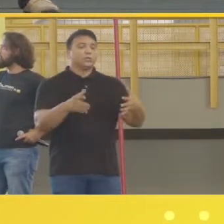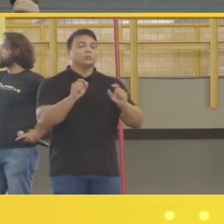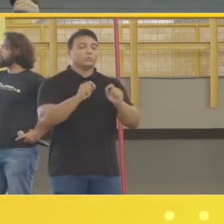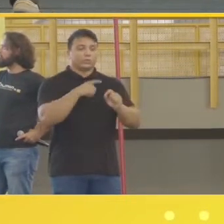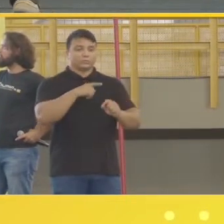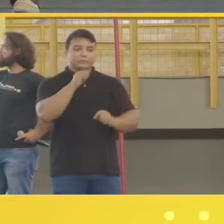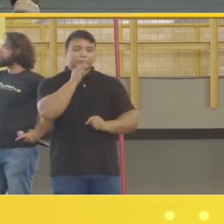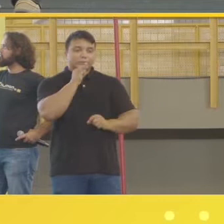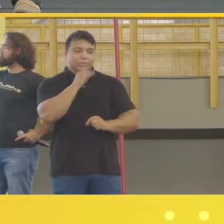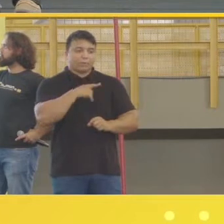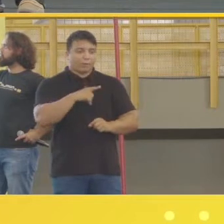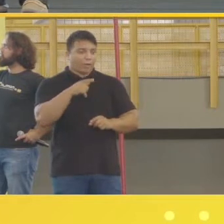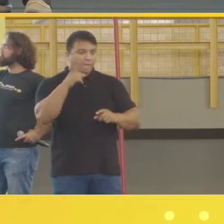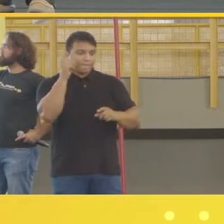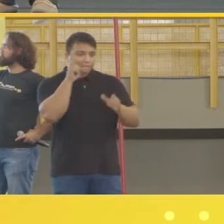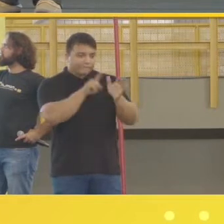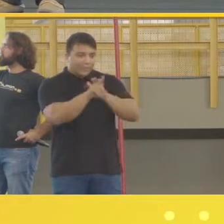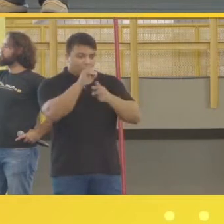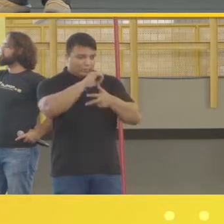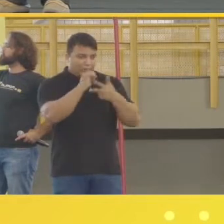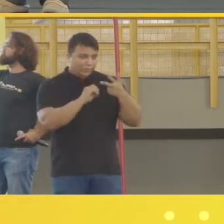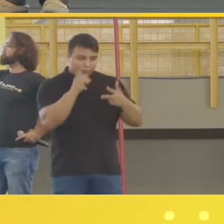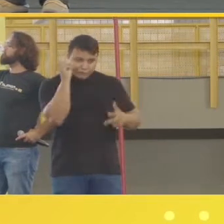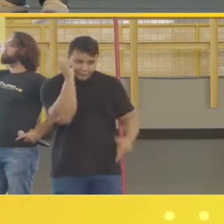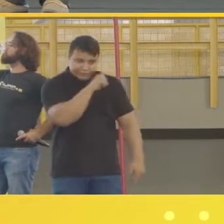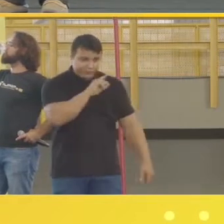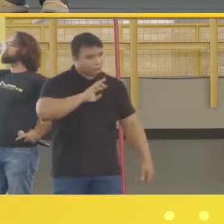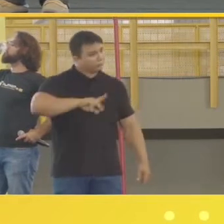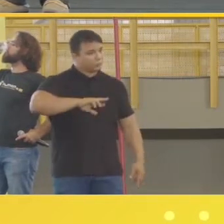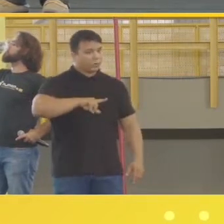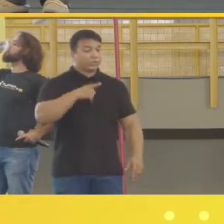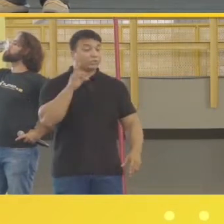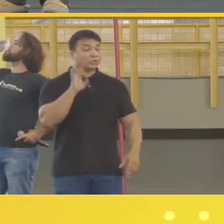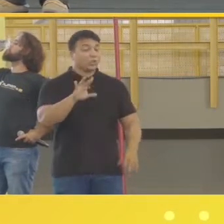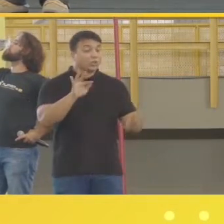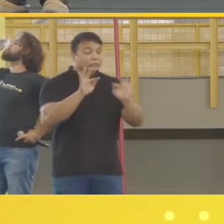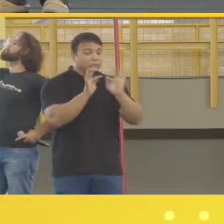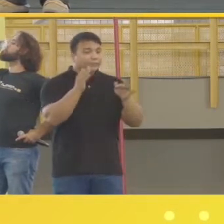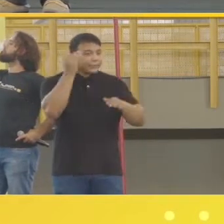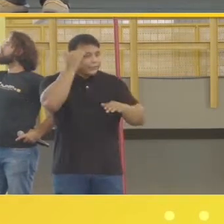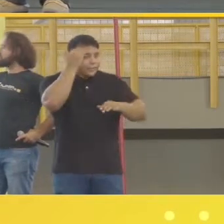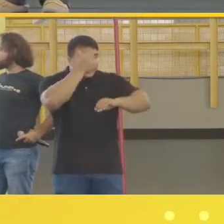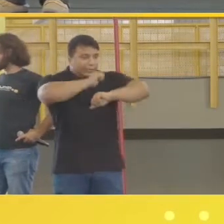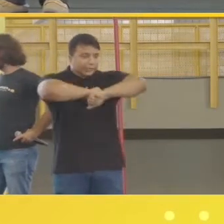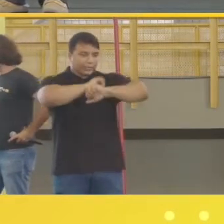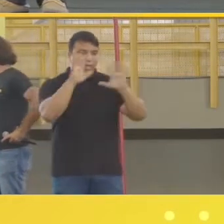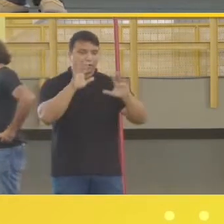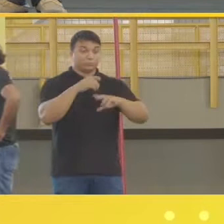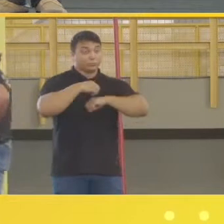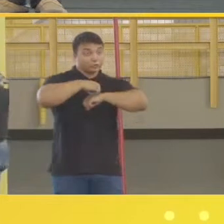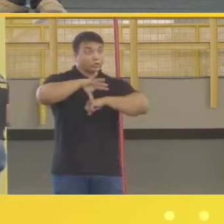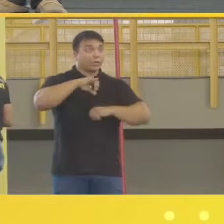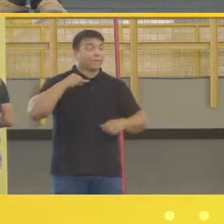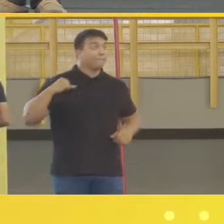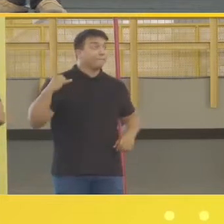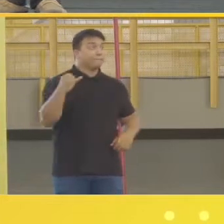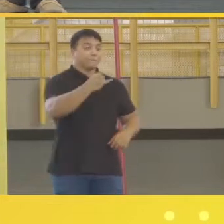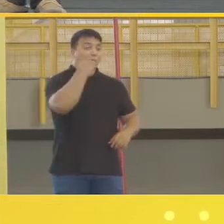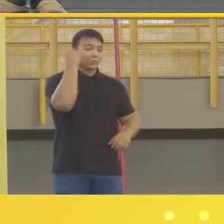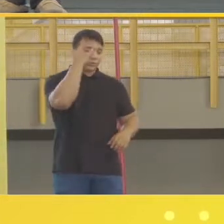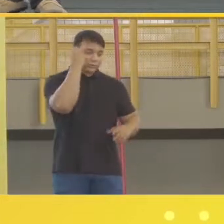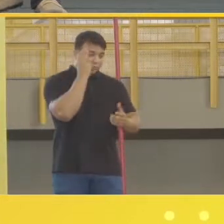mais problema com o tempo nessa prova do que com a dificuldade. Outra dica